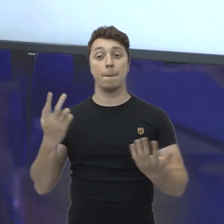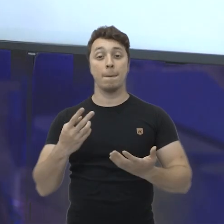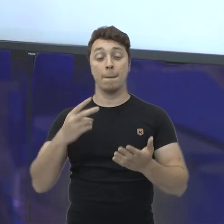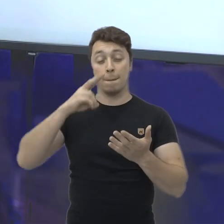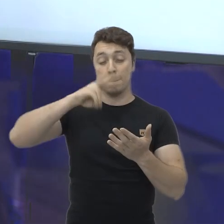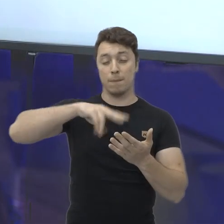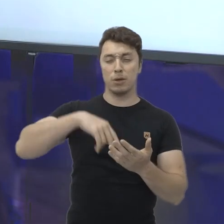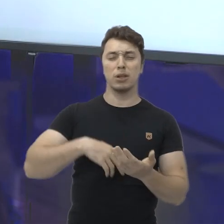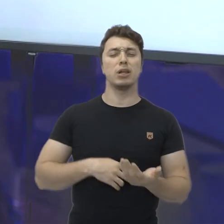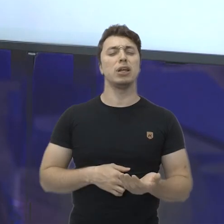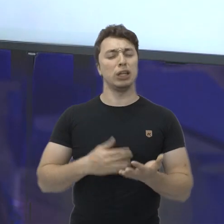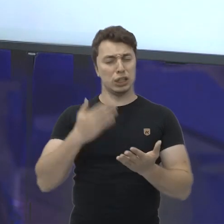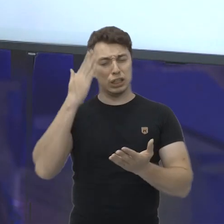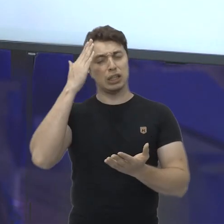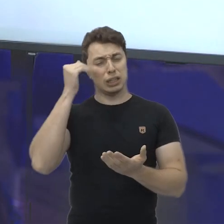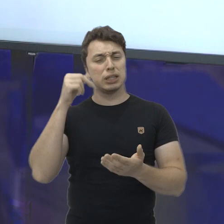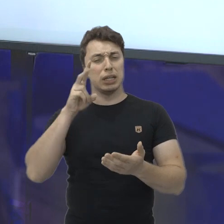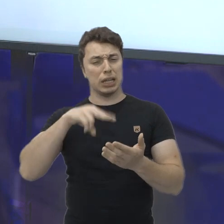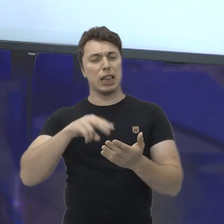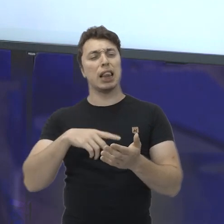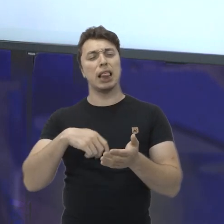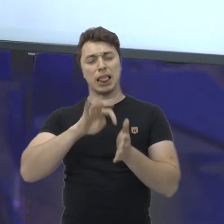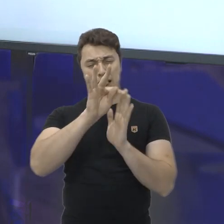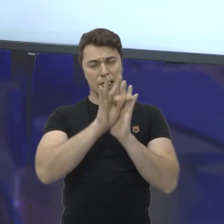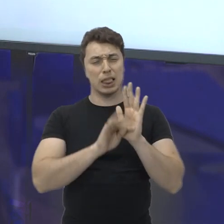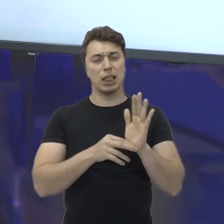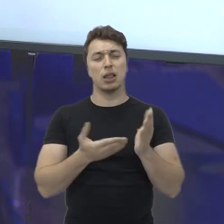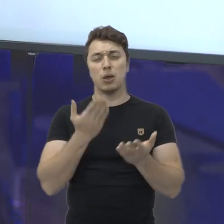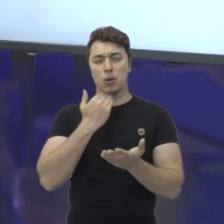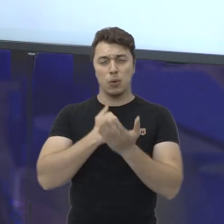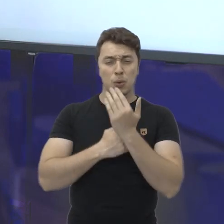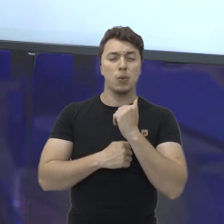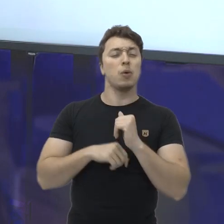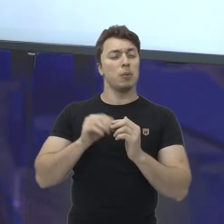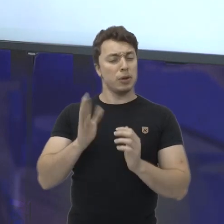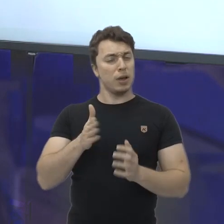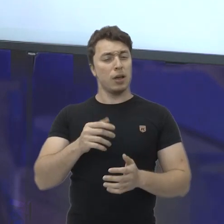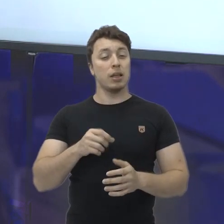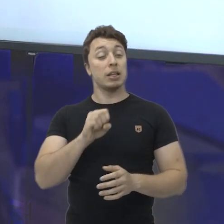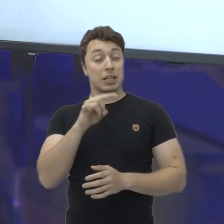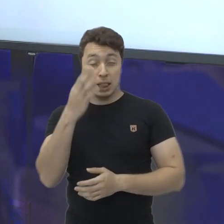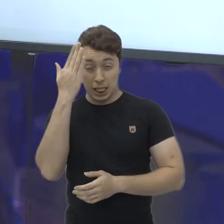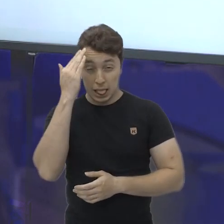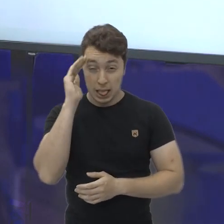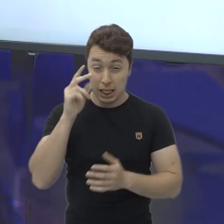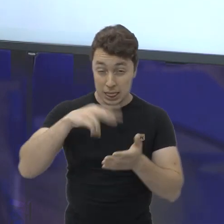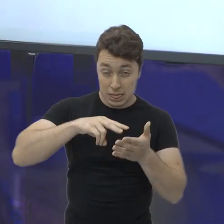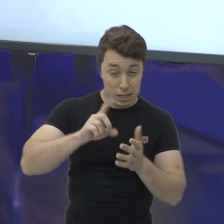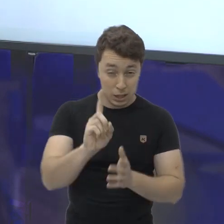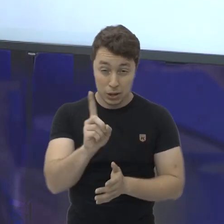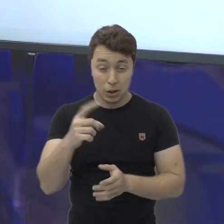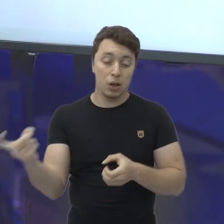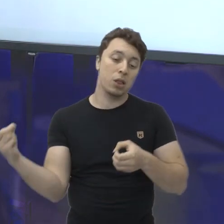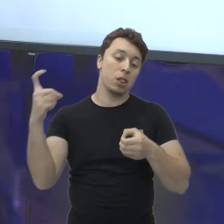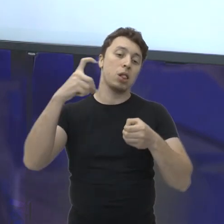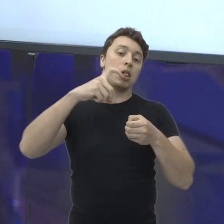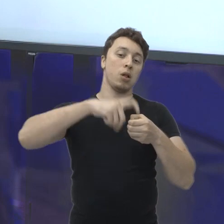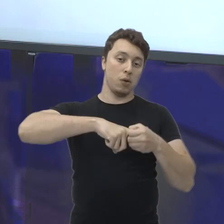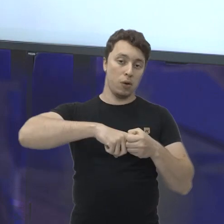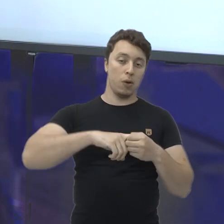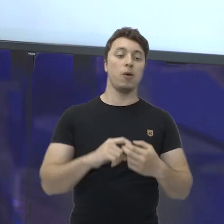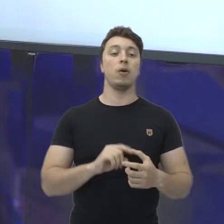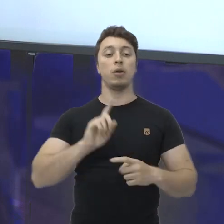Você vai ler, acredito que já tenha lido o texto Comidas Típicas. Se não leu, volta no texto novamente para